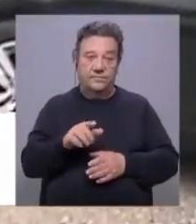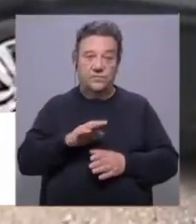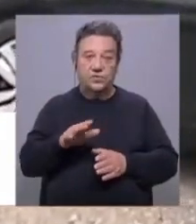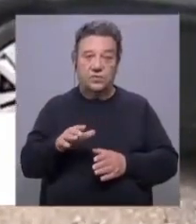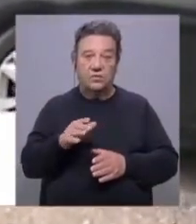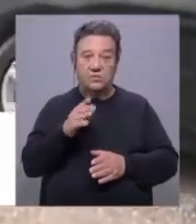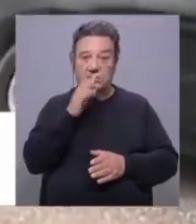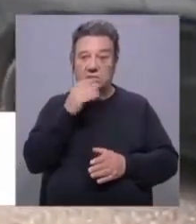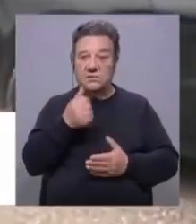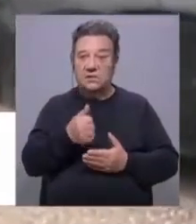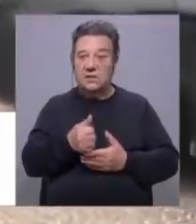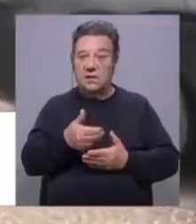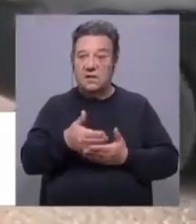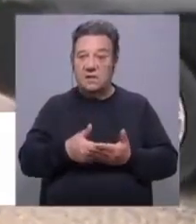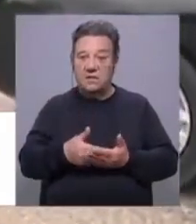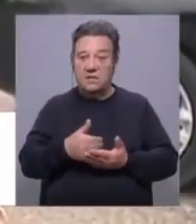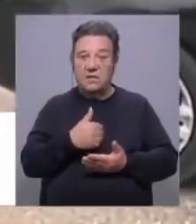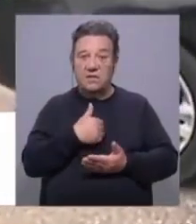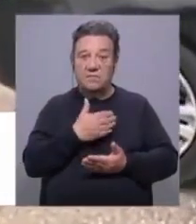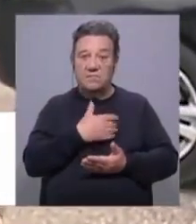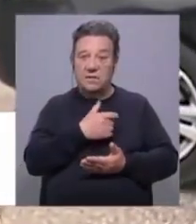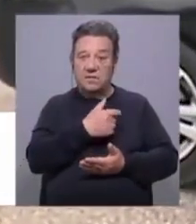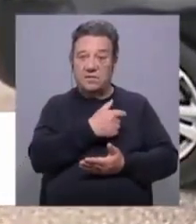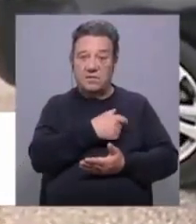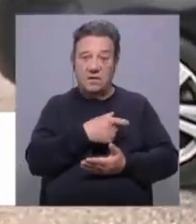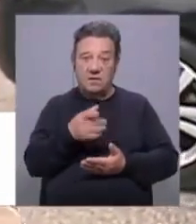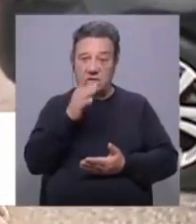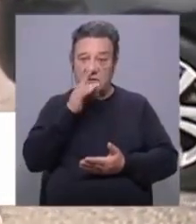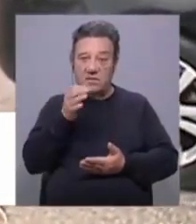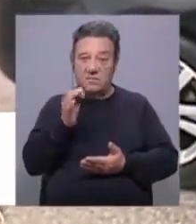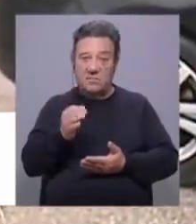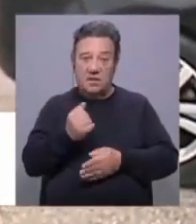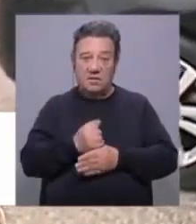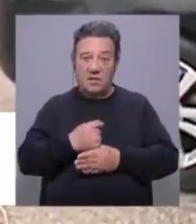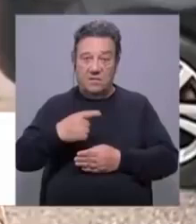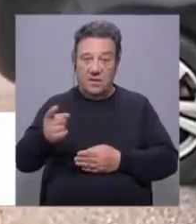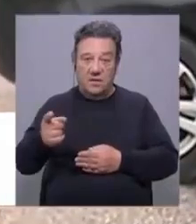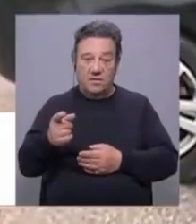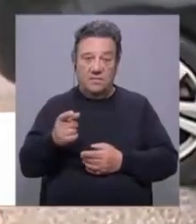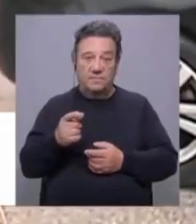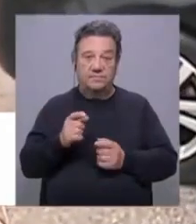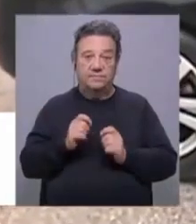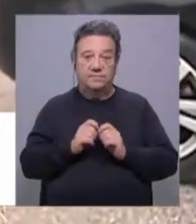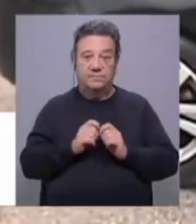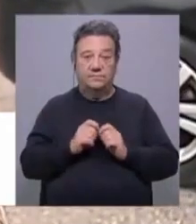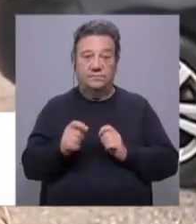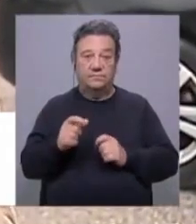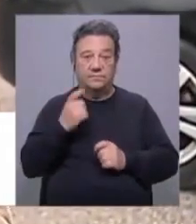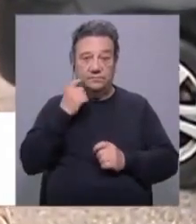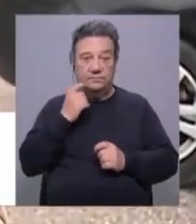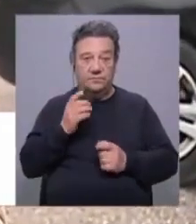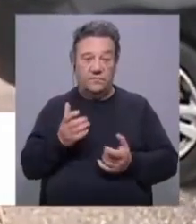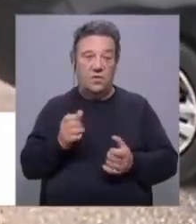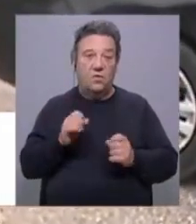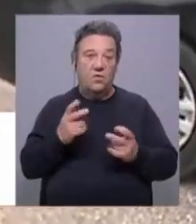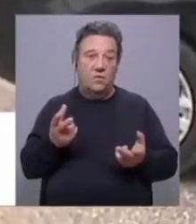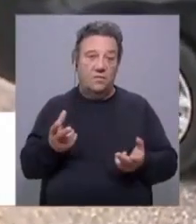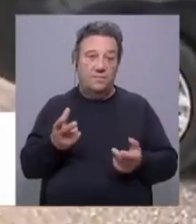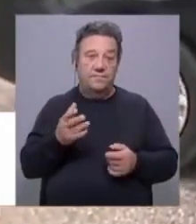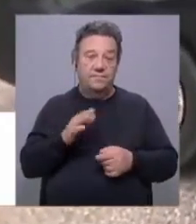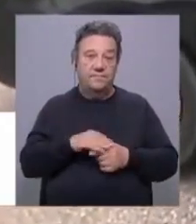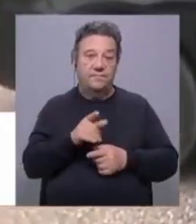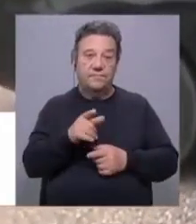uma declaração da entidade patronal, se precisarem de trabalhar durante a Páscoa ou então